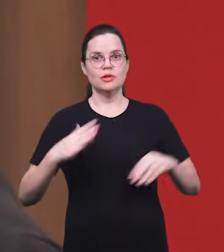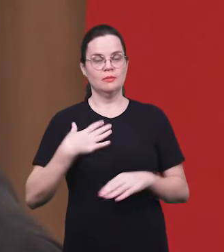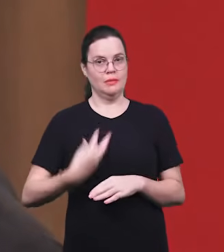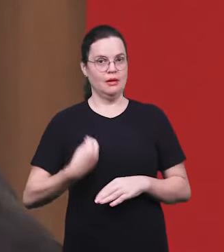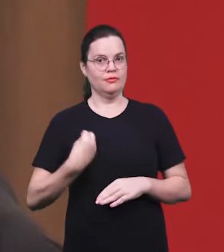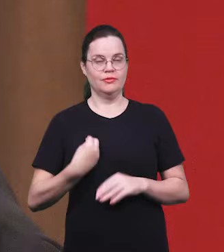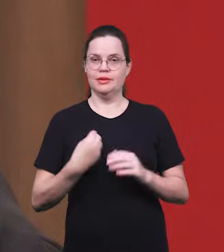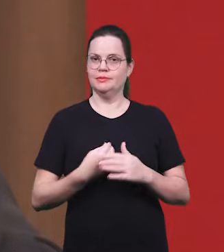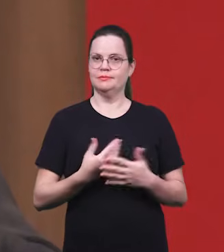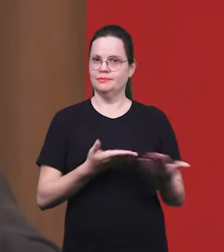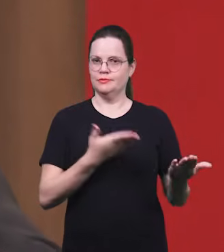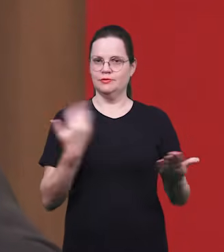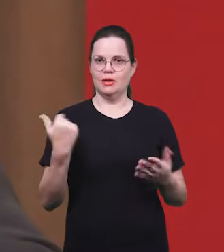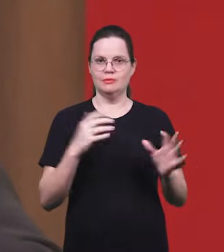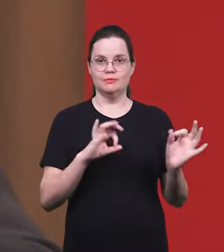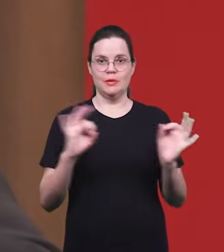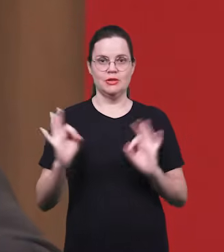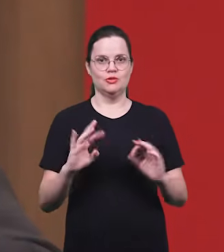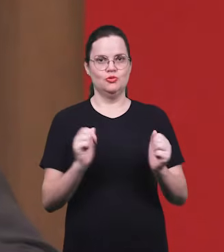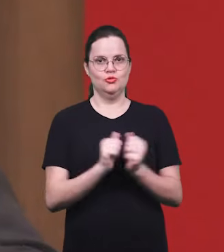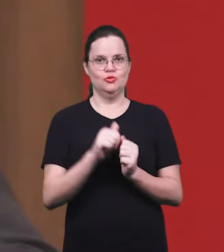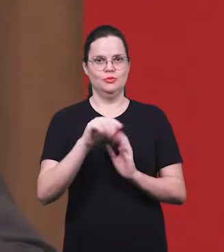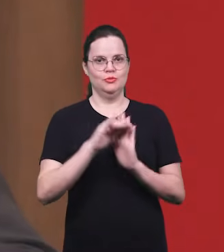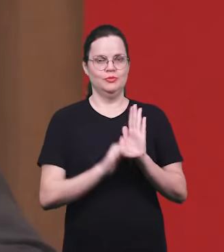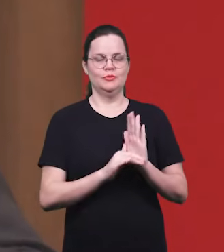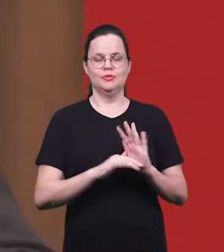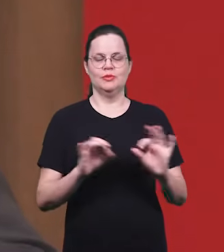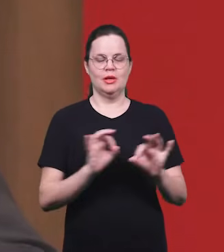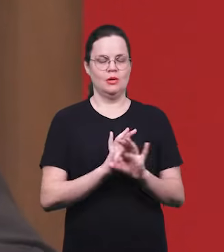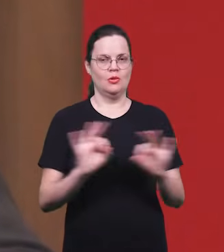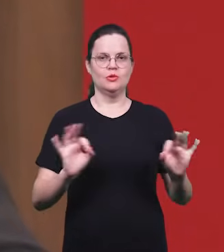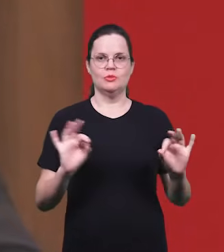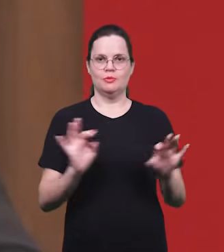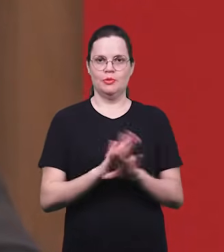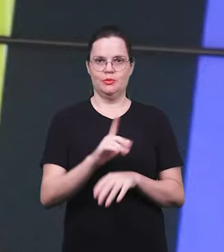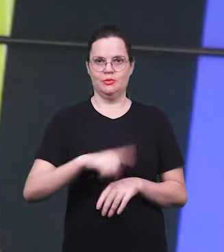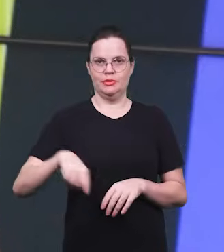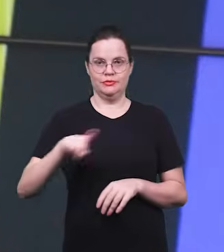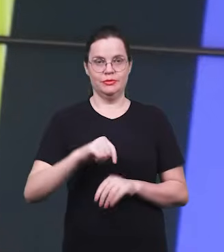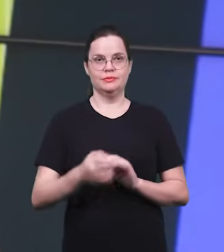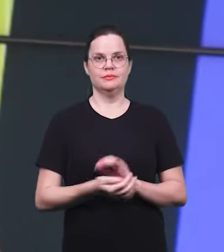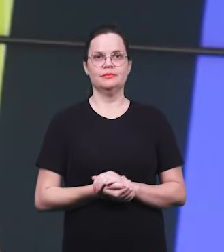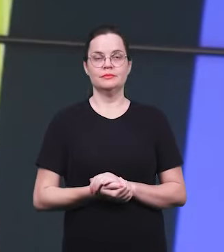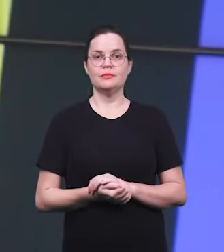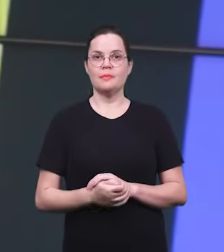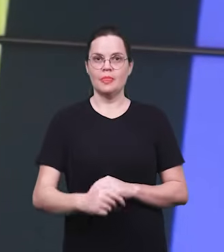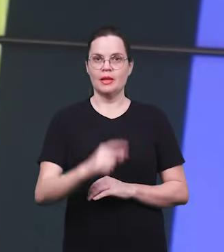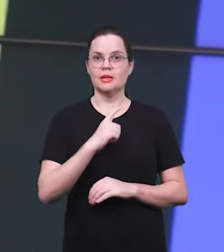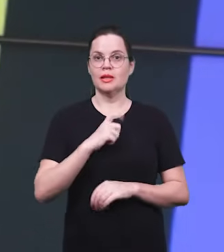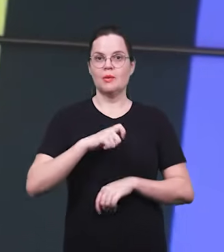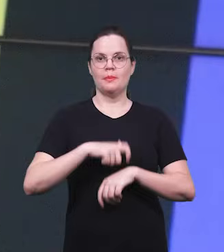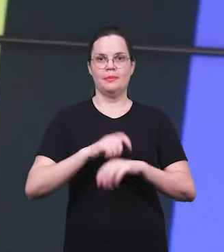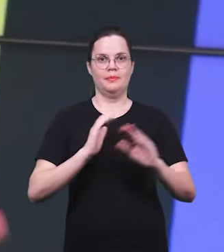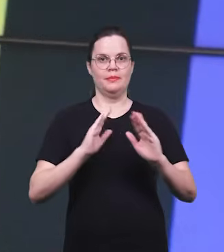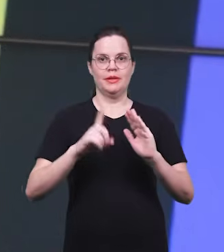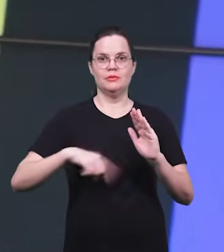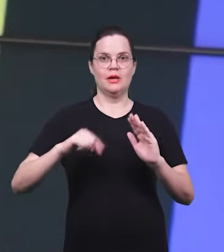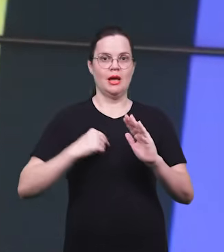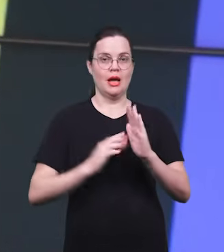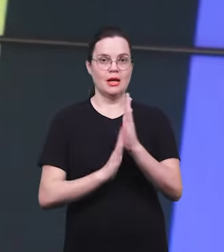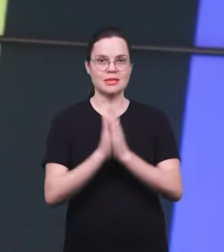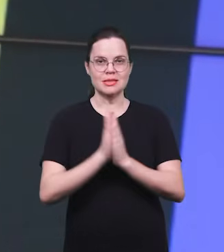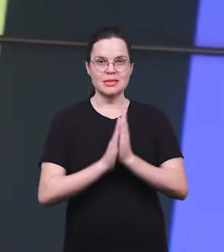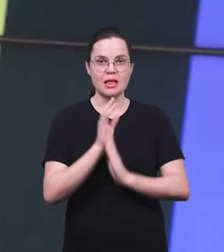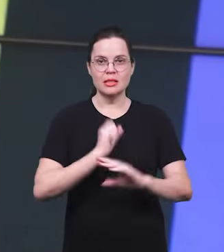negativa. Então, fica conosco que esse programa está muito rico, preparado para vocês. Existe um momento em que a ansiedade deixa de